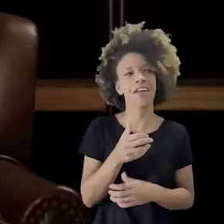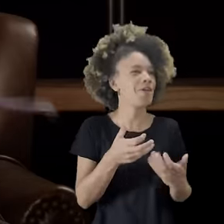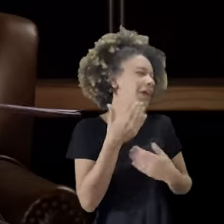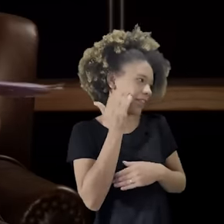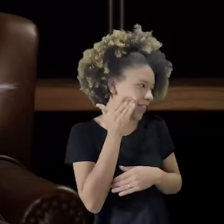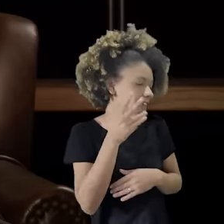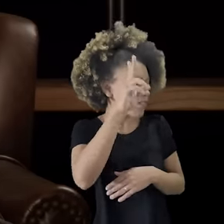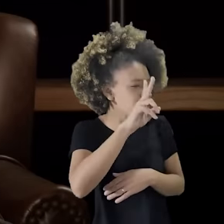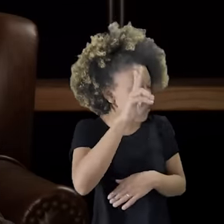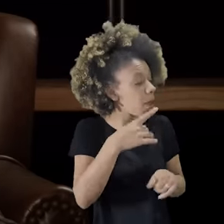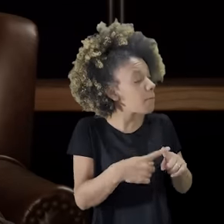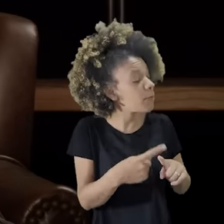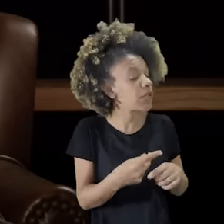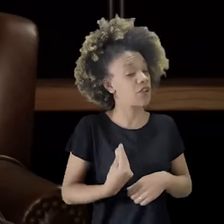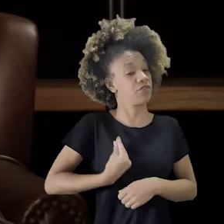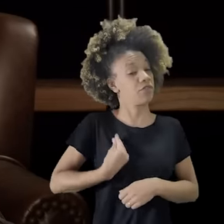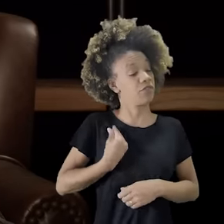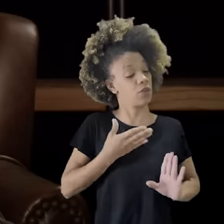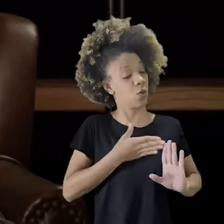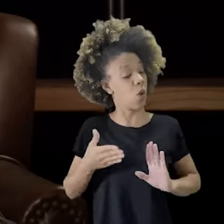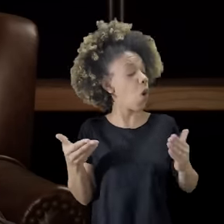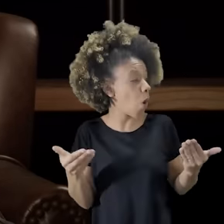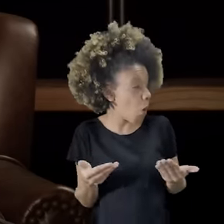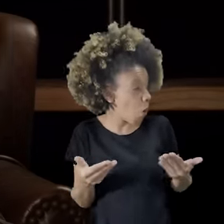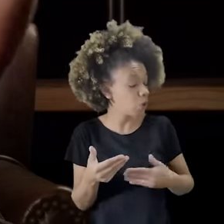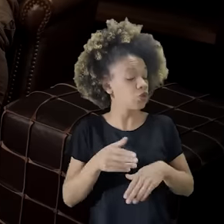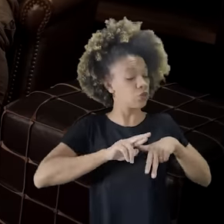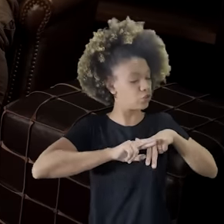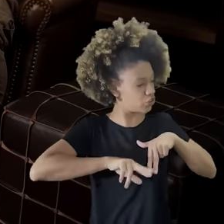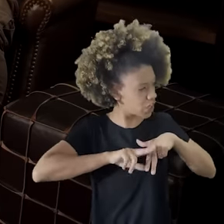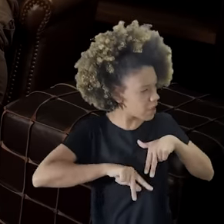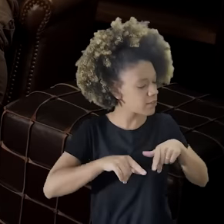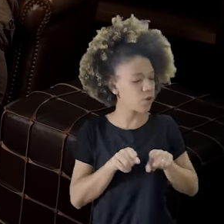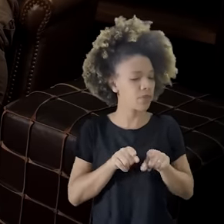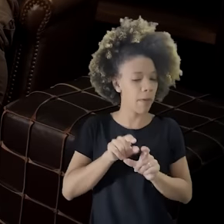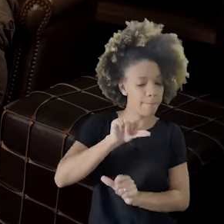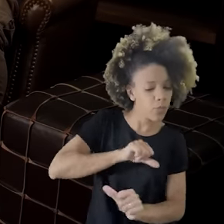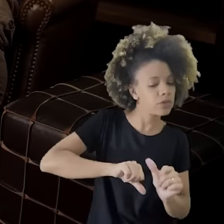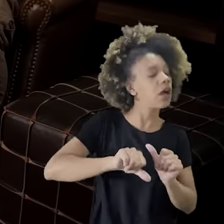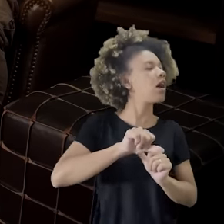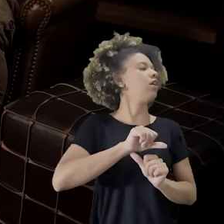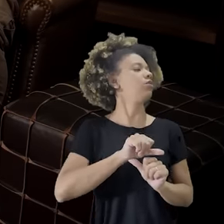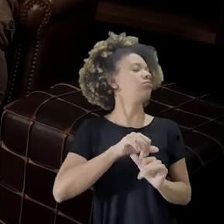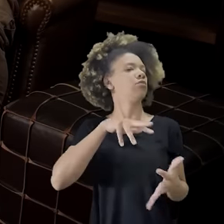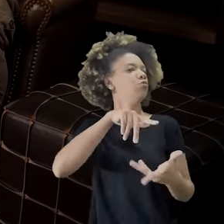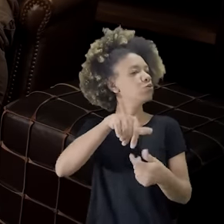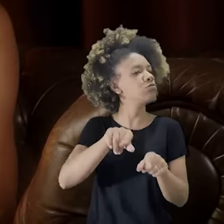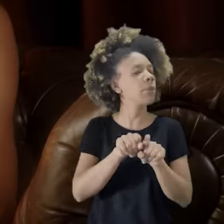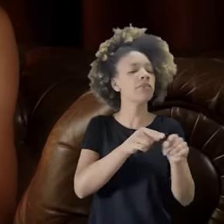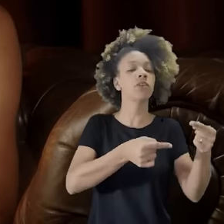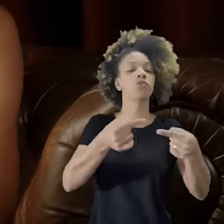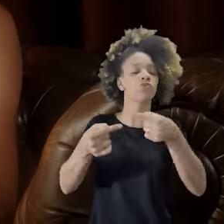eu quero entender essa história porque a gente está vivendo hoje à era né da do gêneros muita coisa tá mudando muita gente tá tá